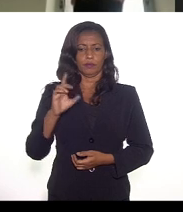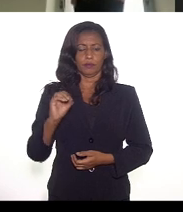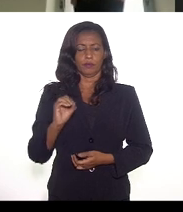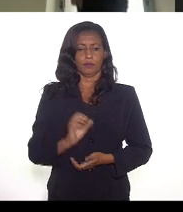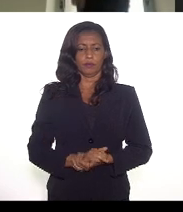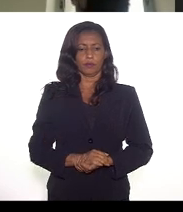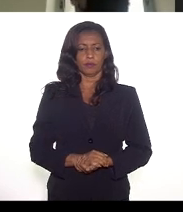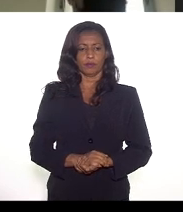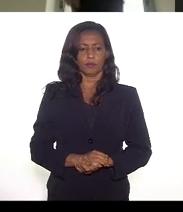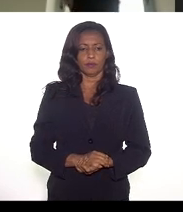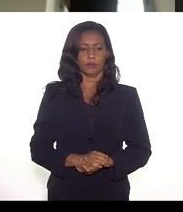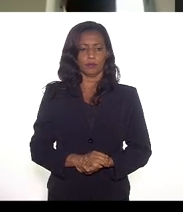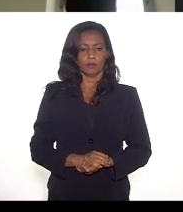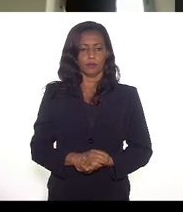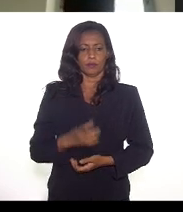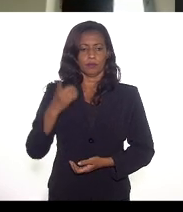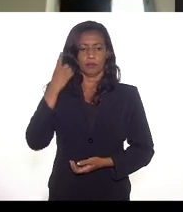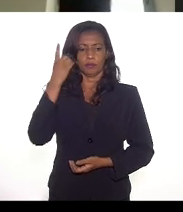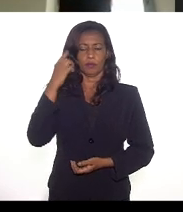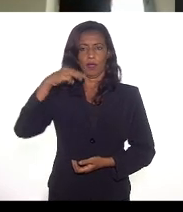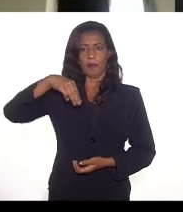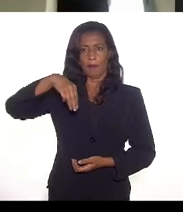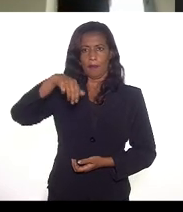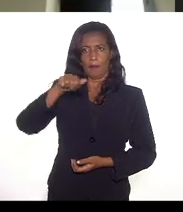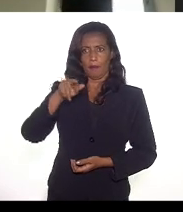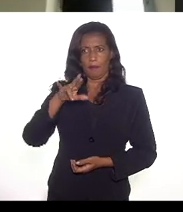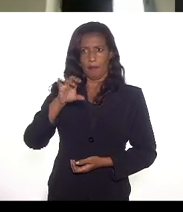Deputado Rodrigo Bacelar. Deputado Márcio